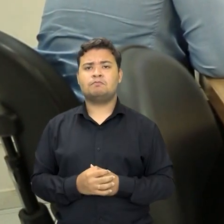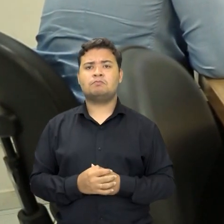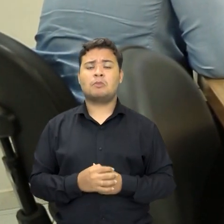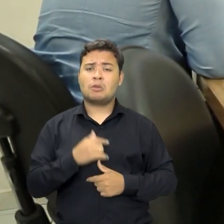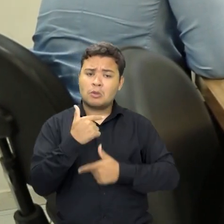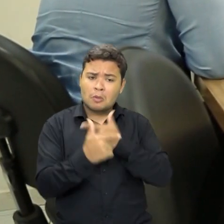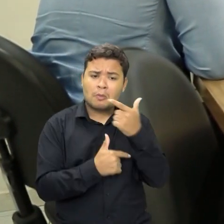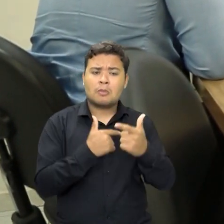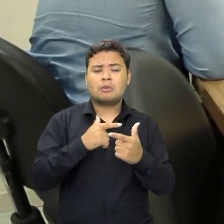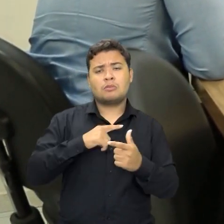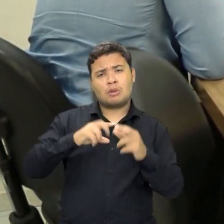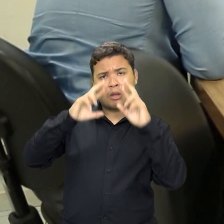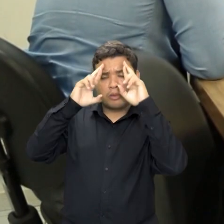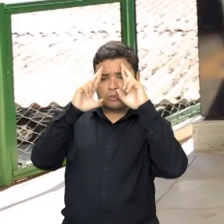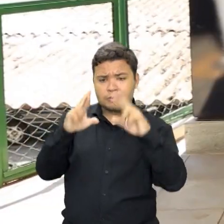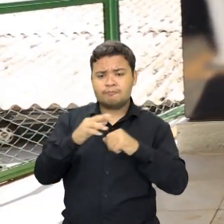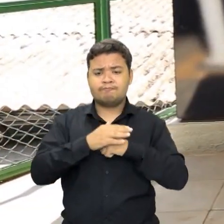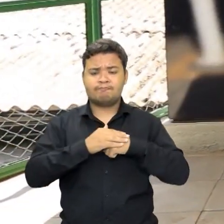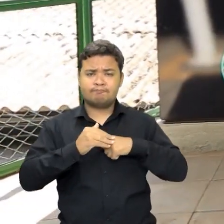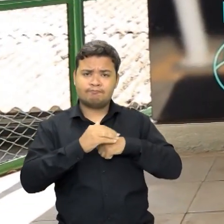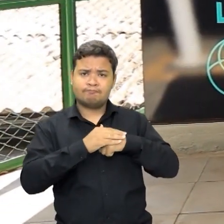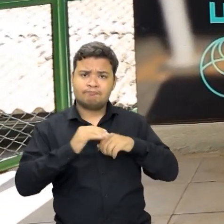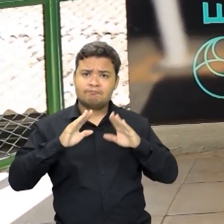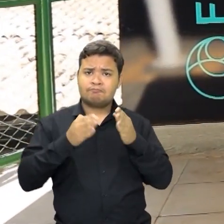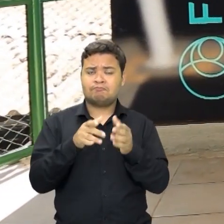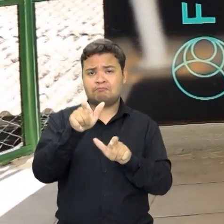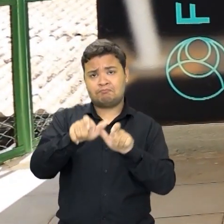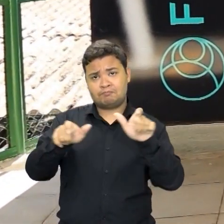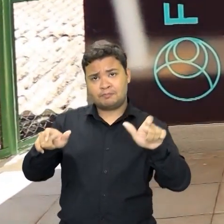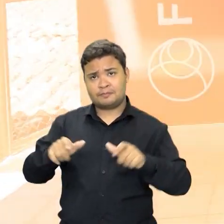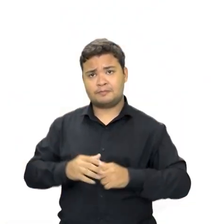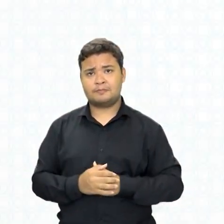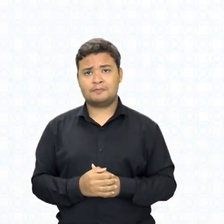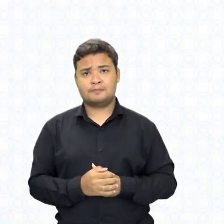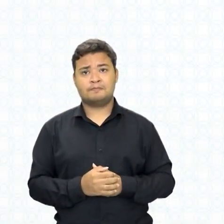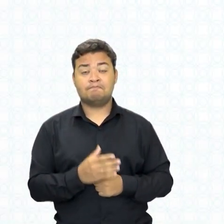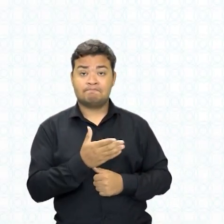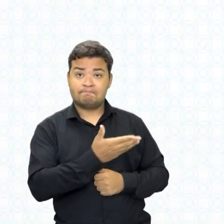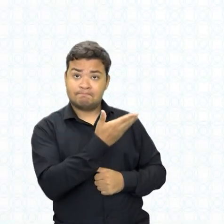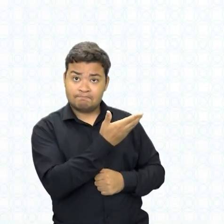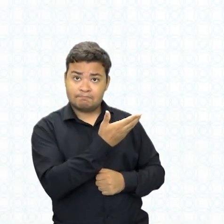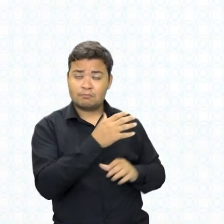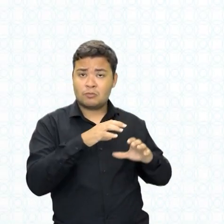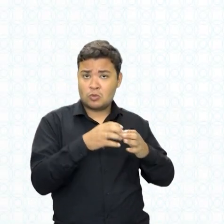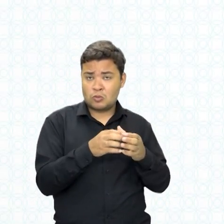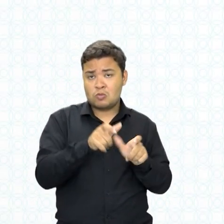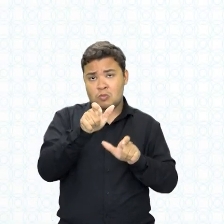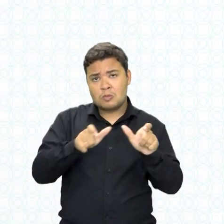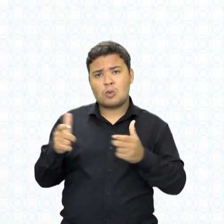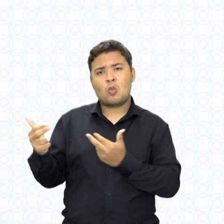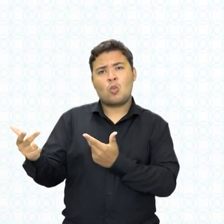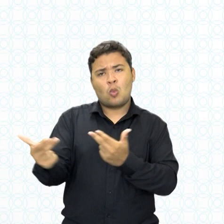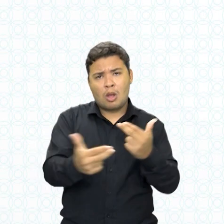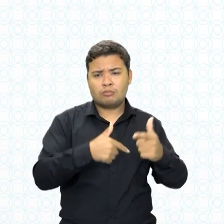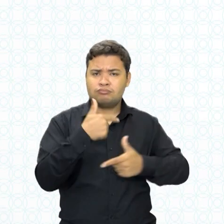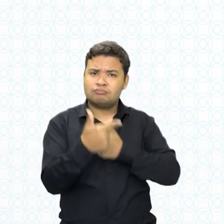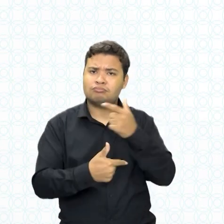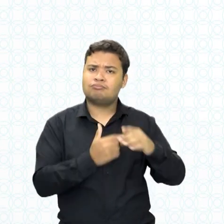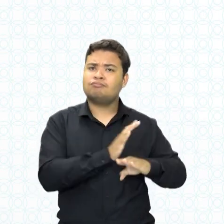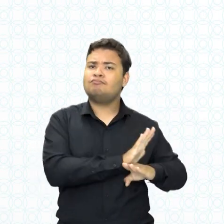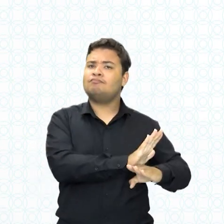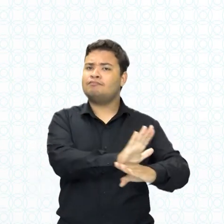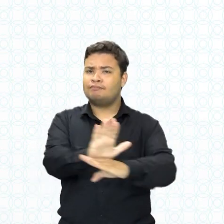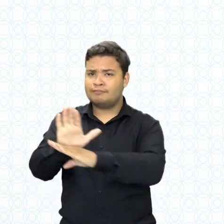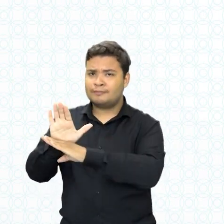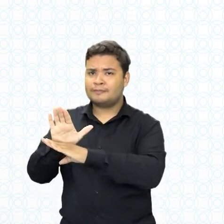atua com respeito, carinho e dedicação a quem precisar. Fundac, uma fundação feita por gente que cuida